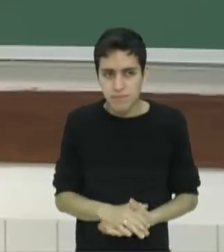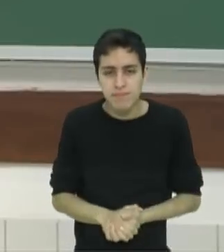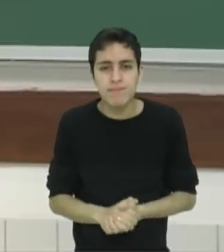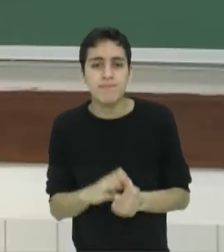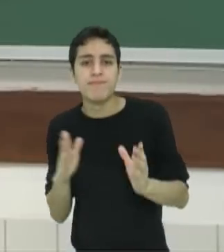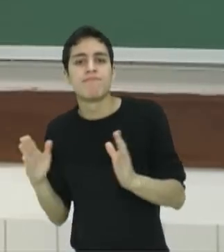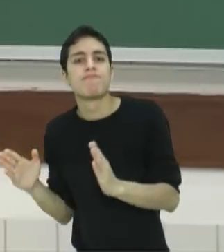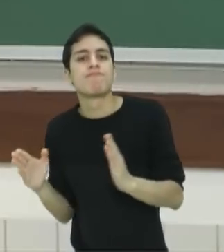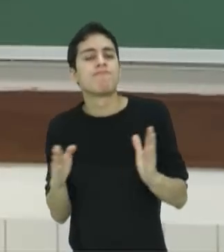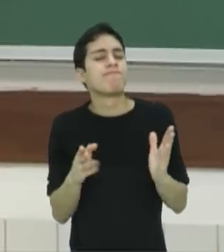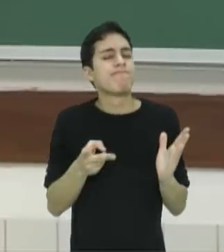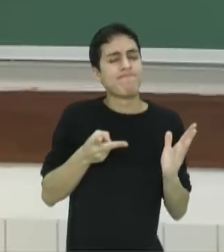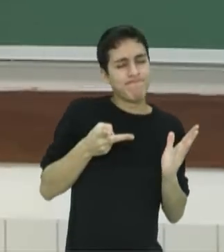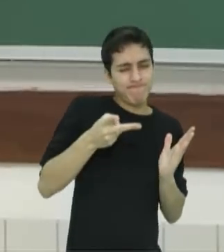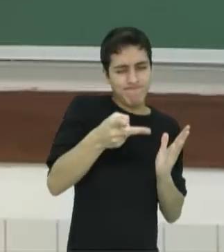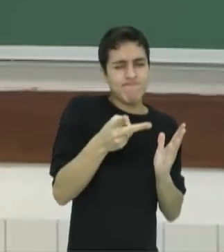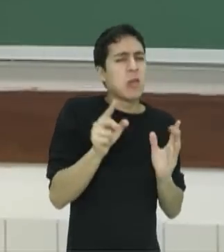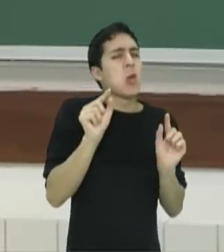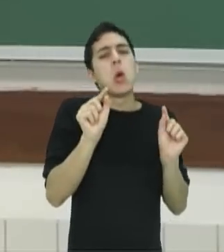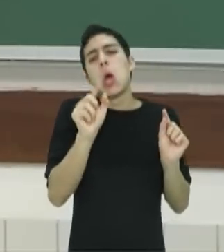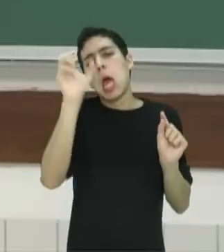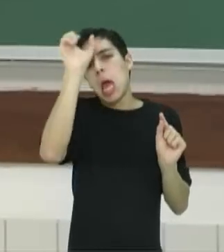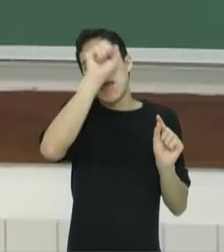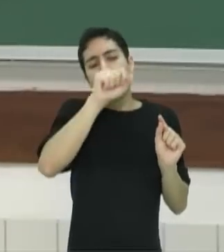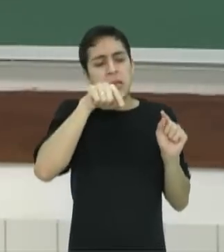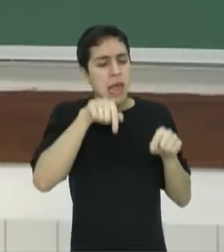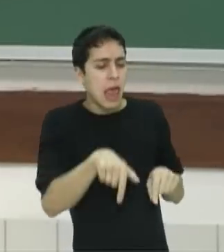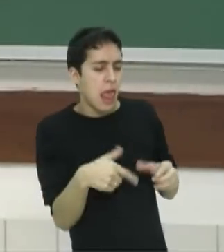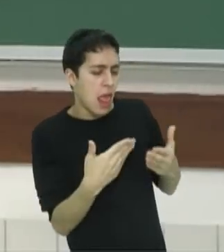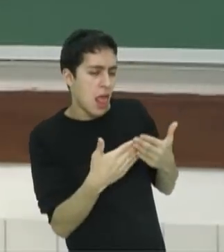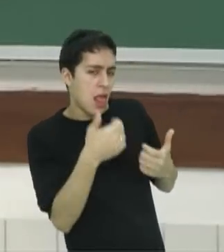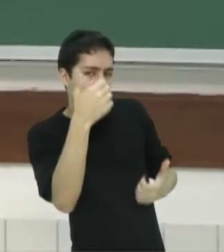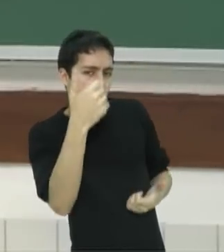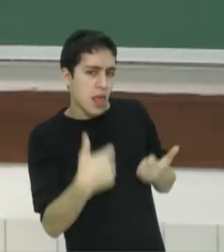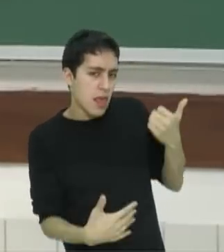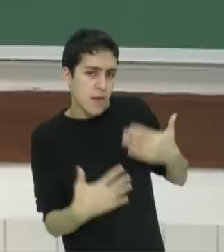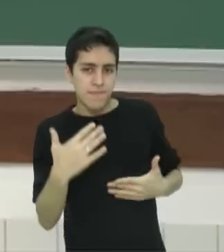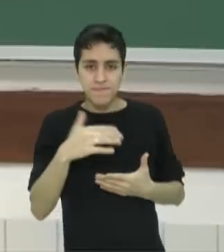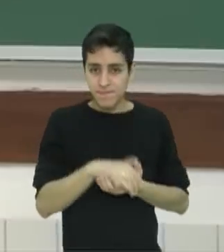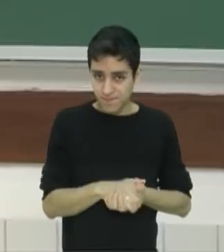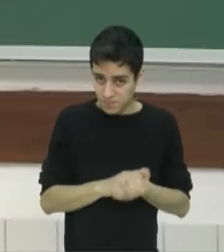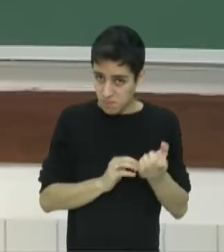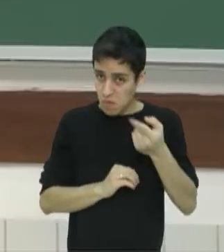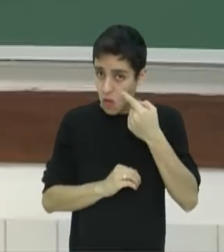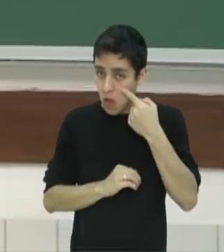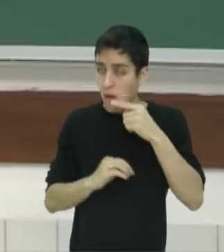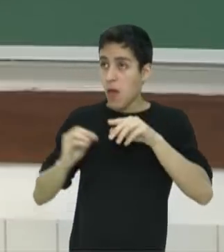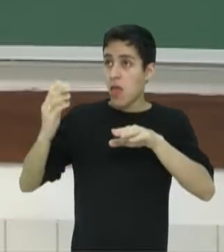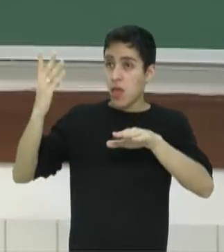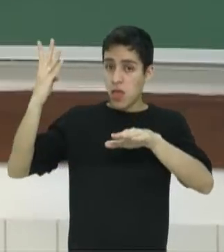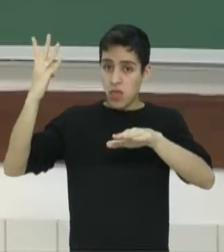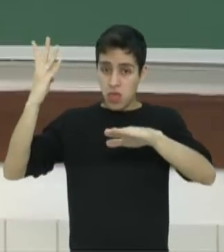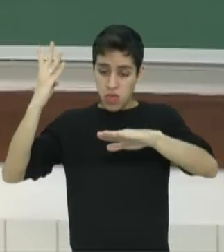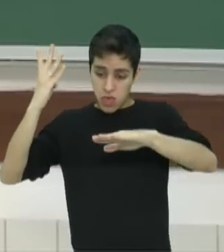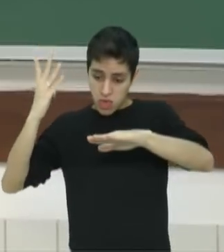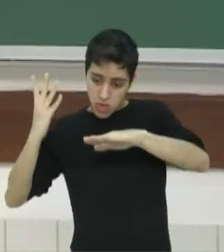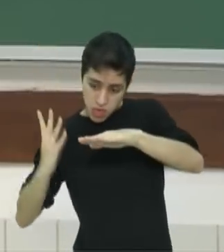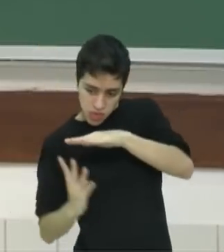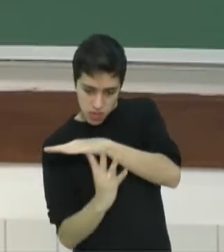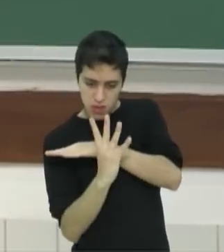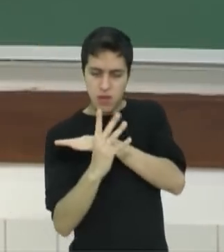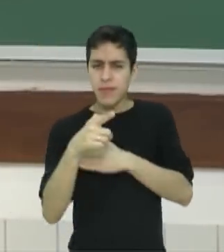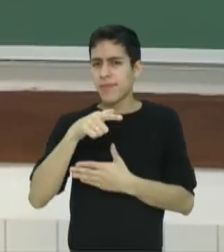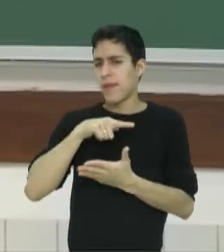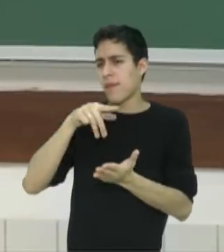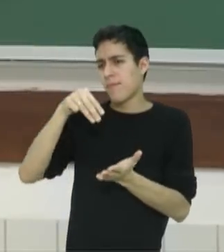que, que nós aprendemos na aula de hoje? Tá? Que, primeiro, a imigração, o contexto da imigração envolve vários